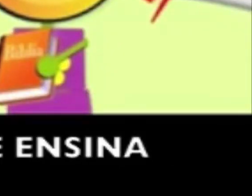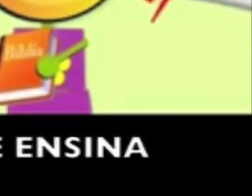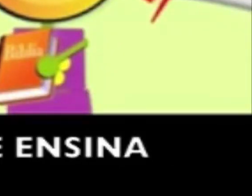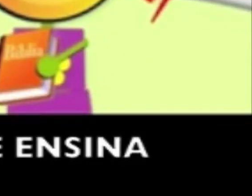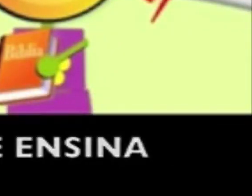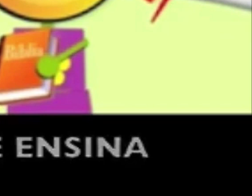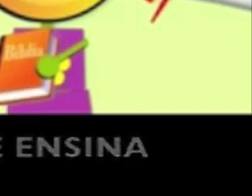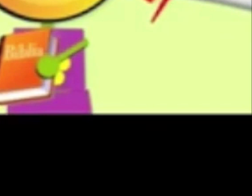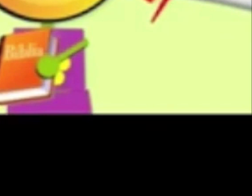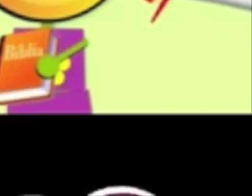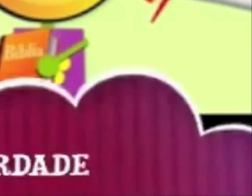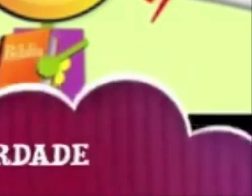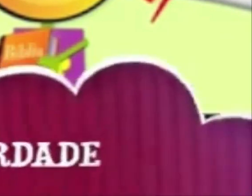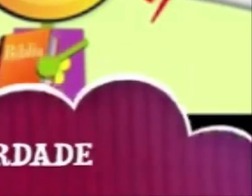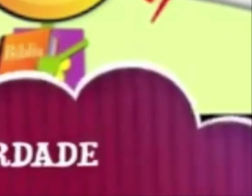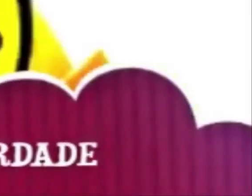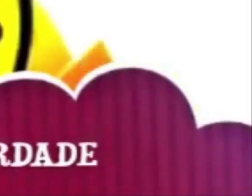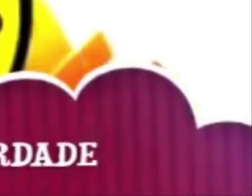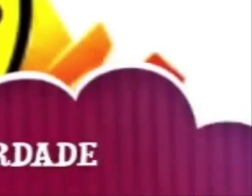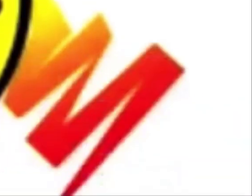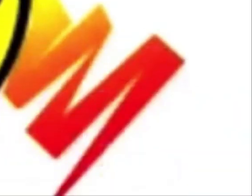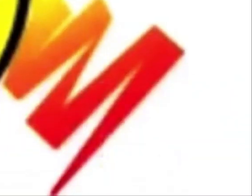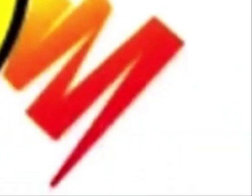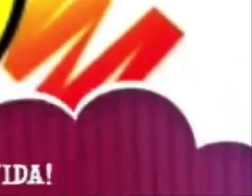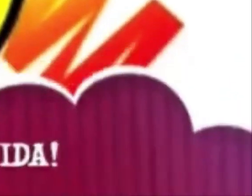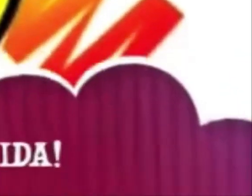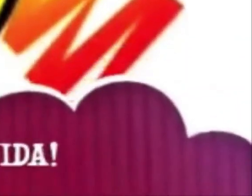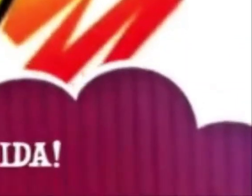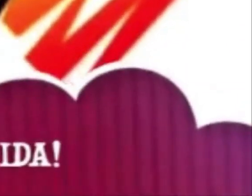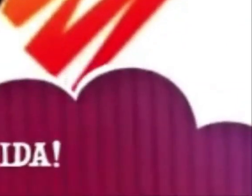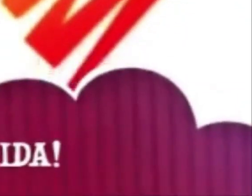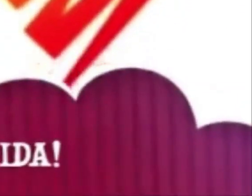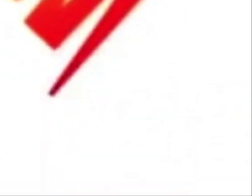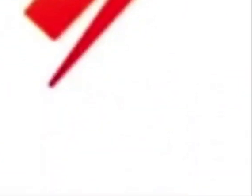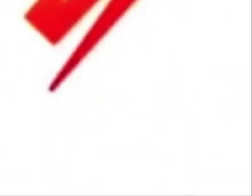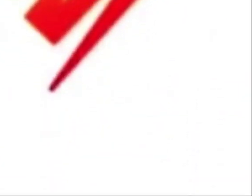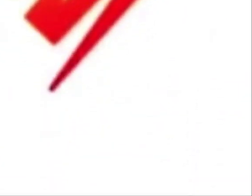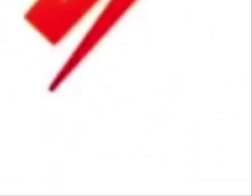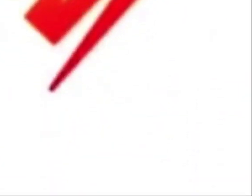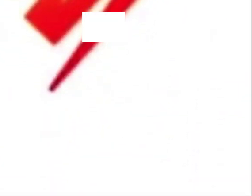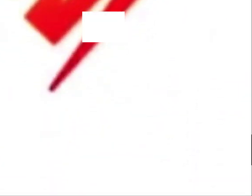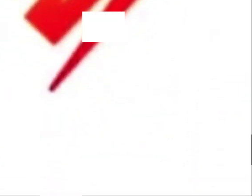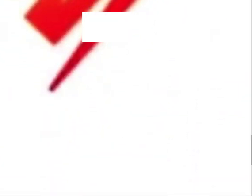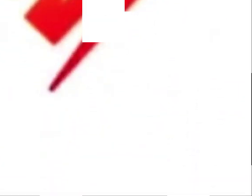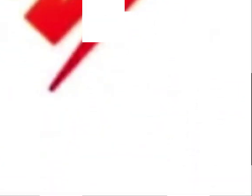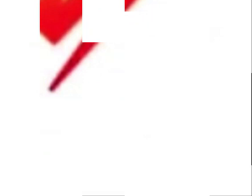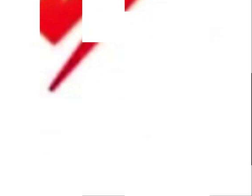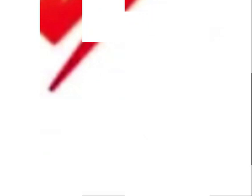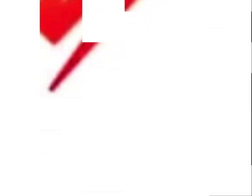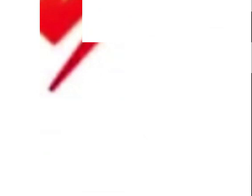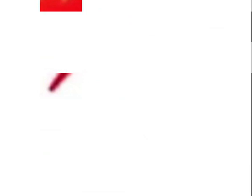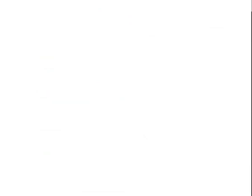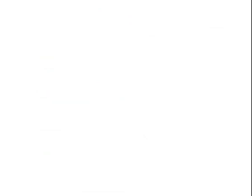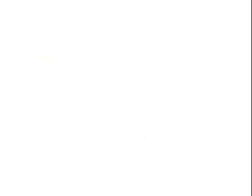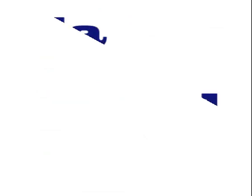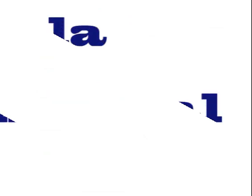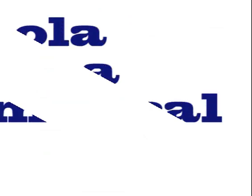que ensina o caminho, a verdade e a vida. Deus é o